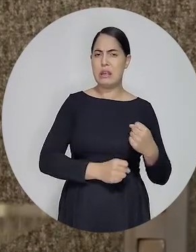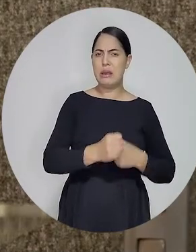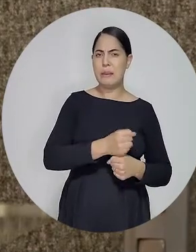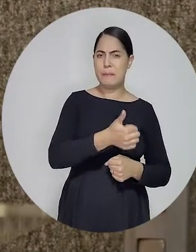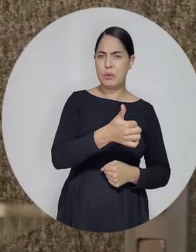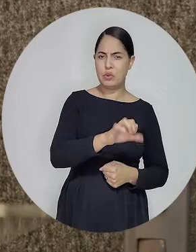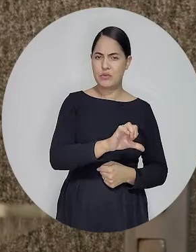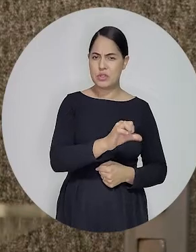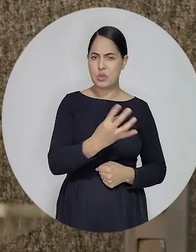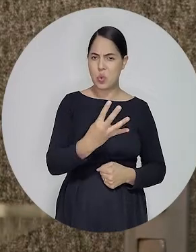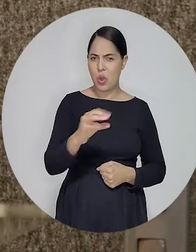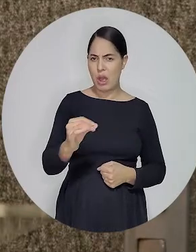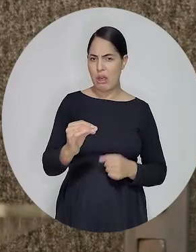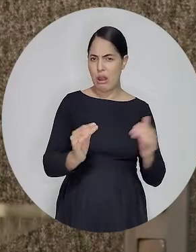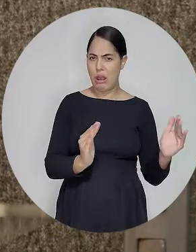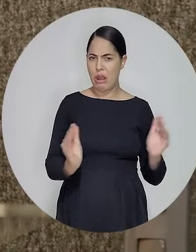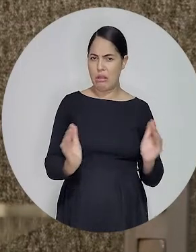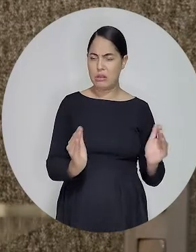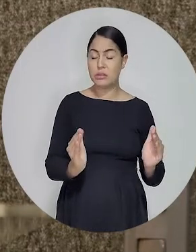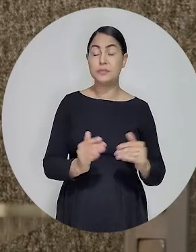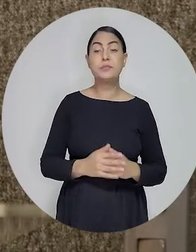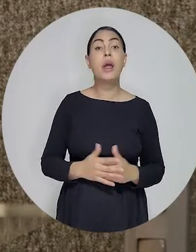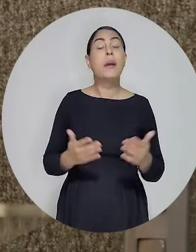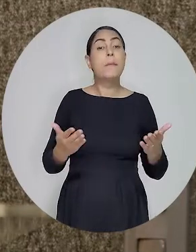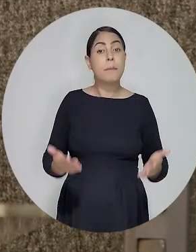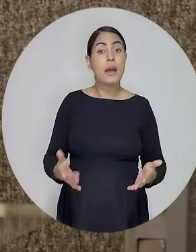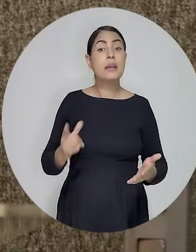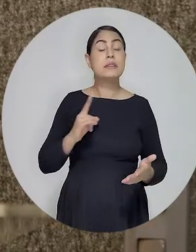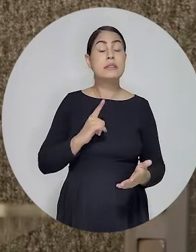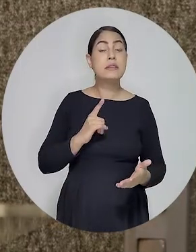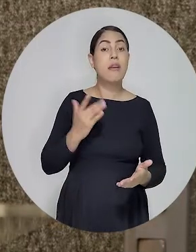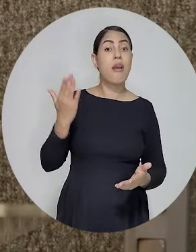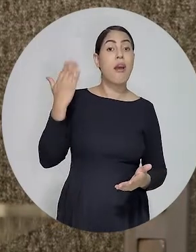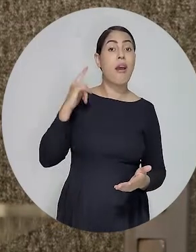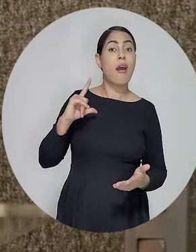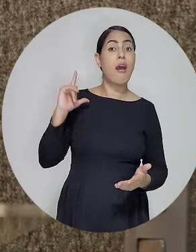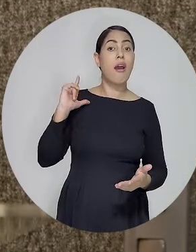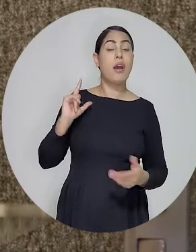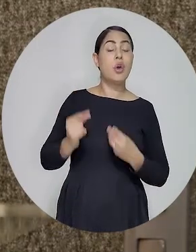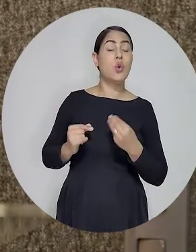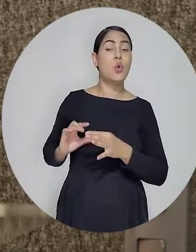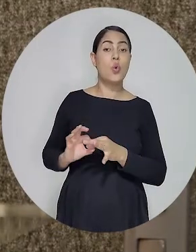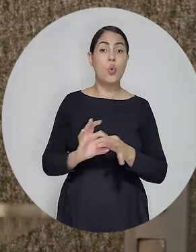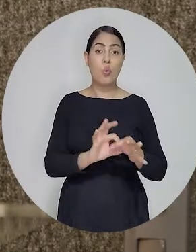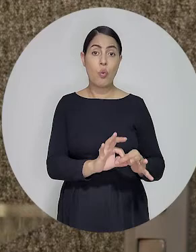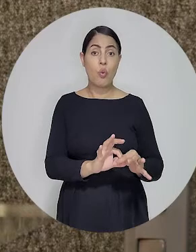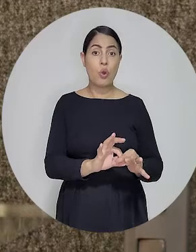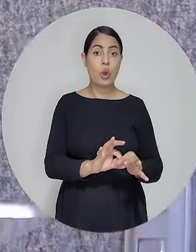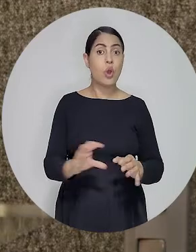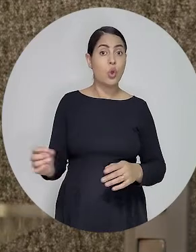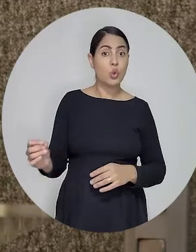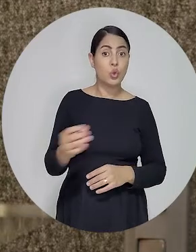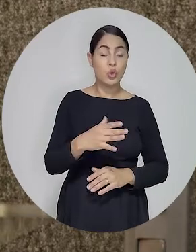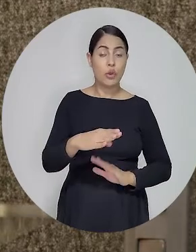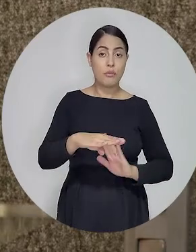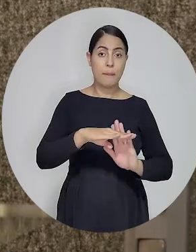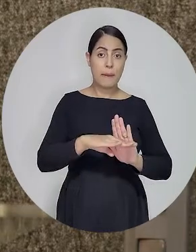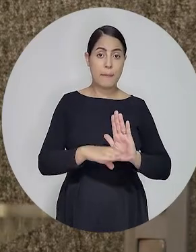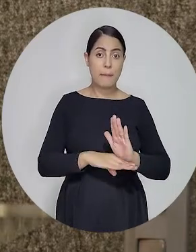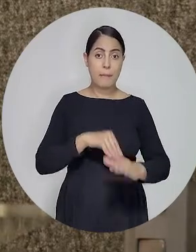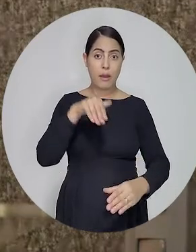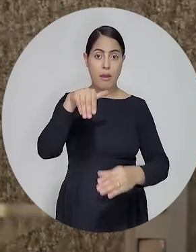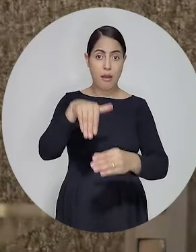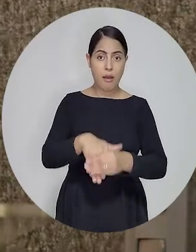vem sofrendo modificações, mas só para que a gente saiba, ele é anterior à grande novidade do